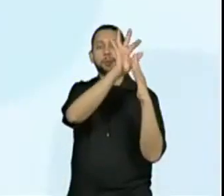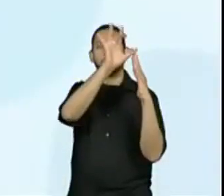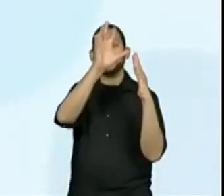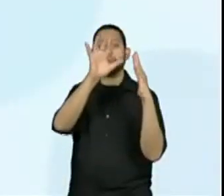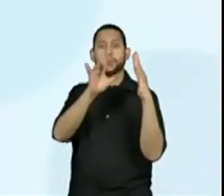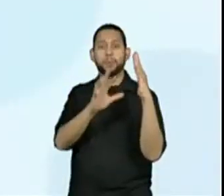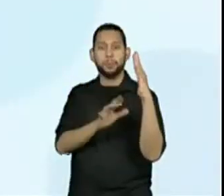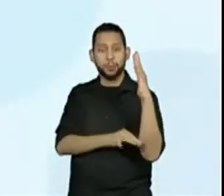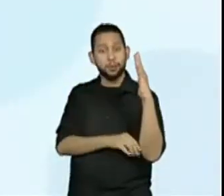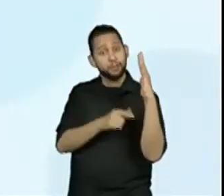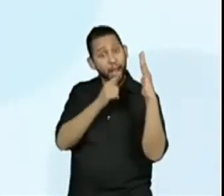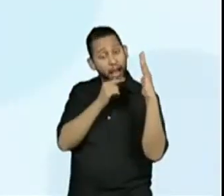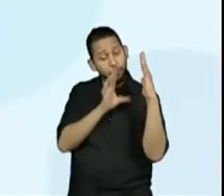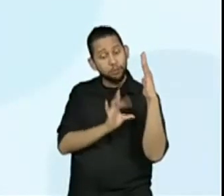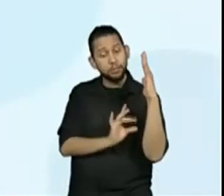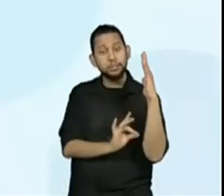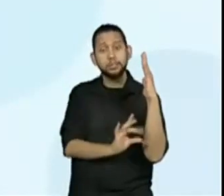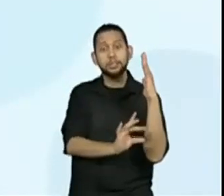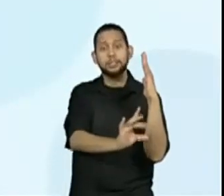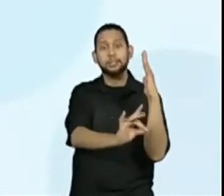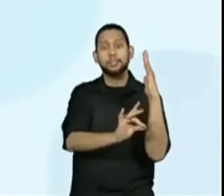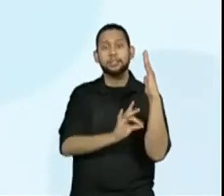Umidificar as margens.